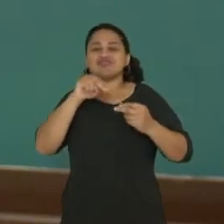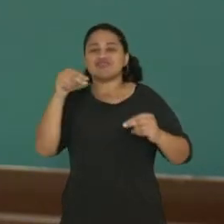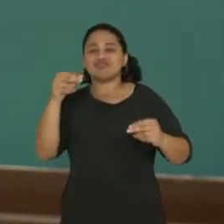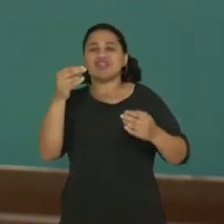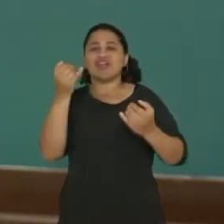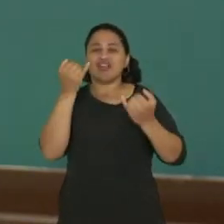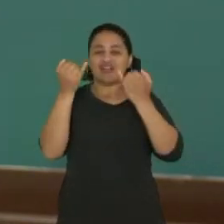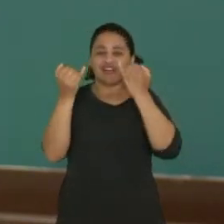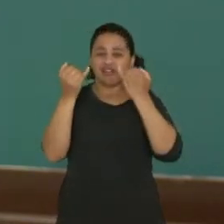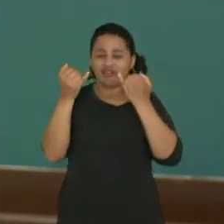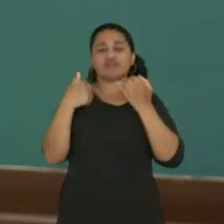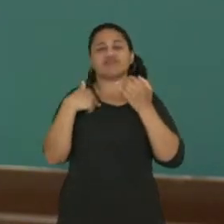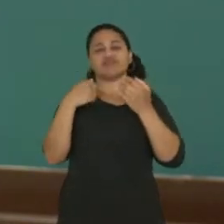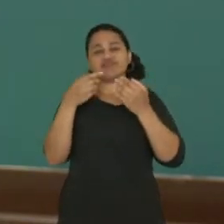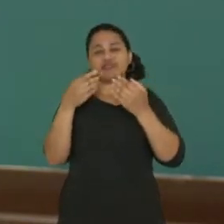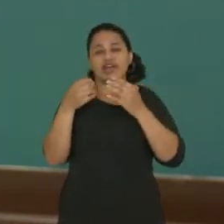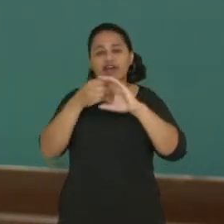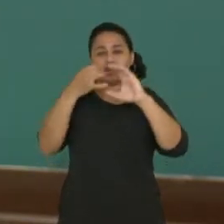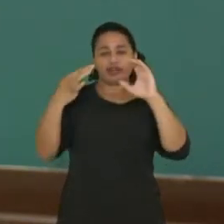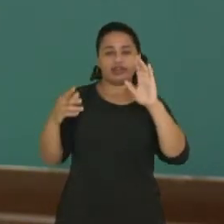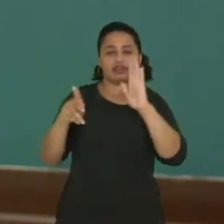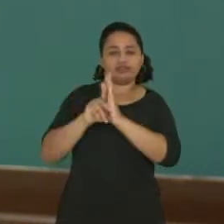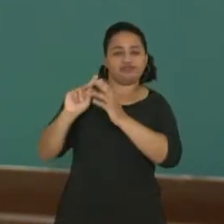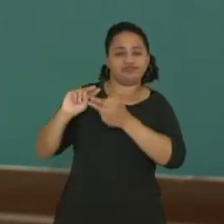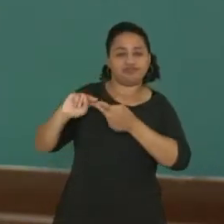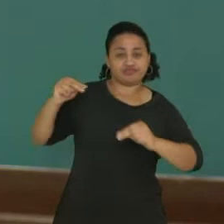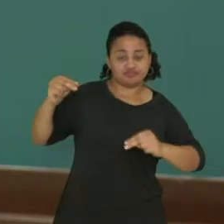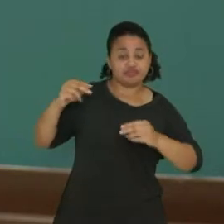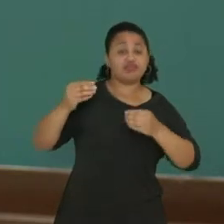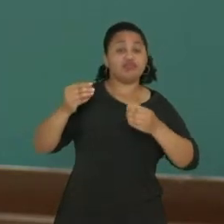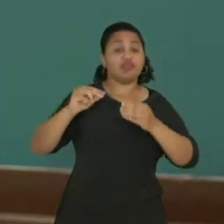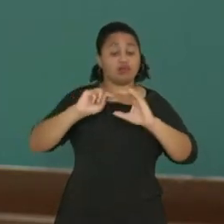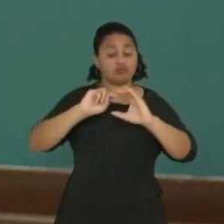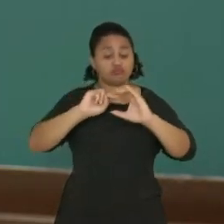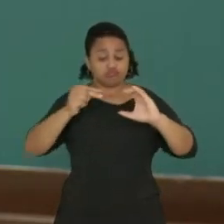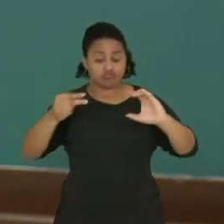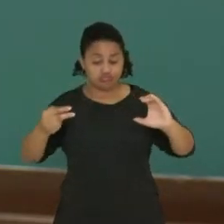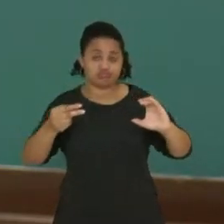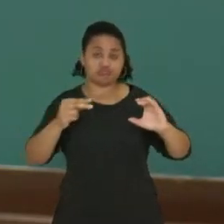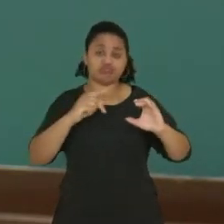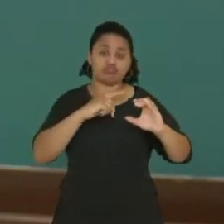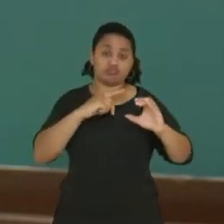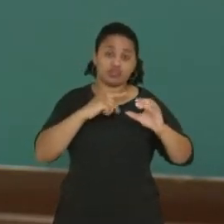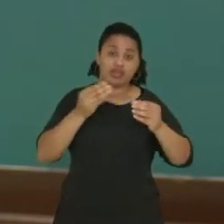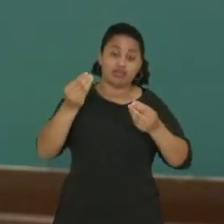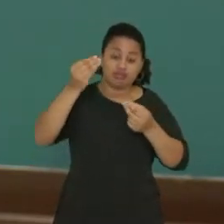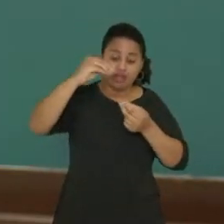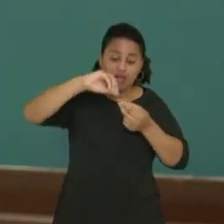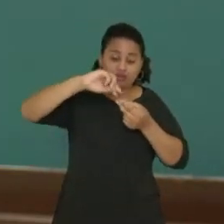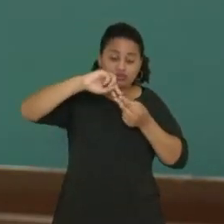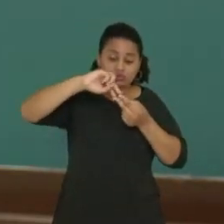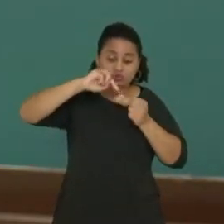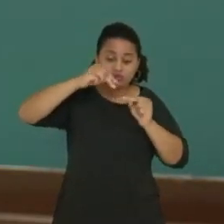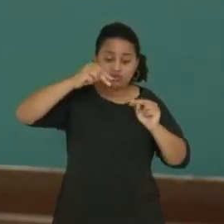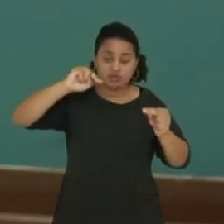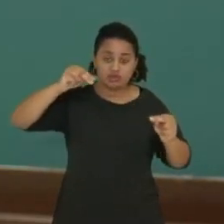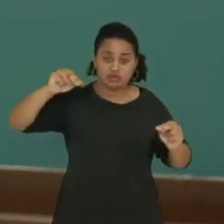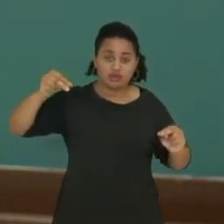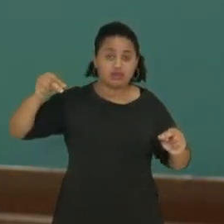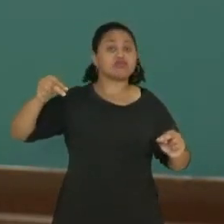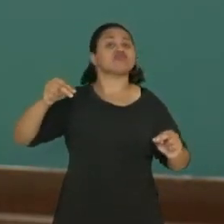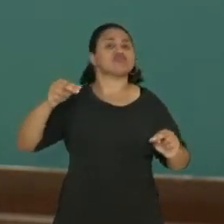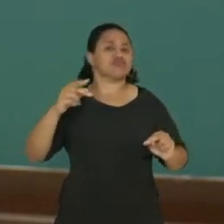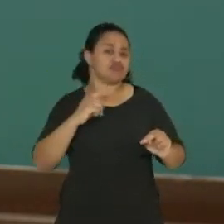encontrar essas informações genéticas, esses cromossomos com esse DNA dentro desse núcleo dessa